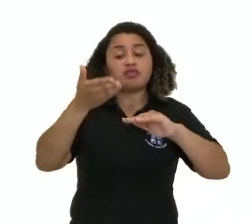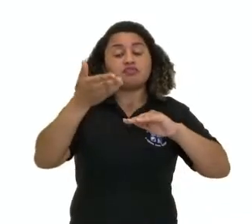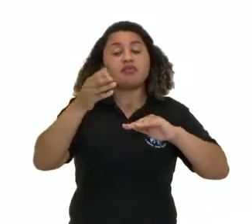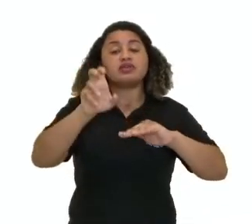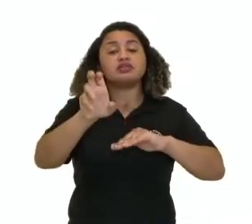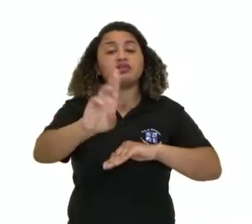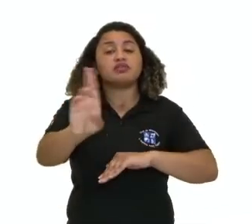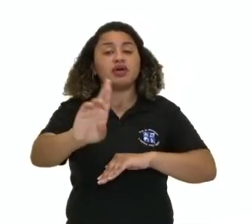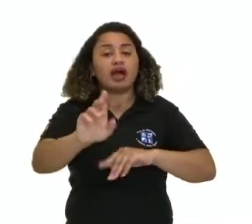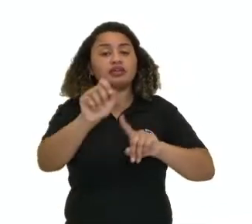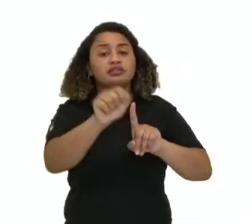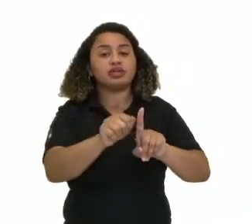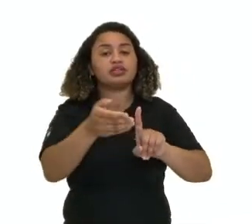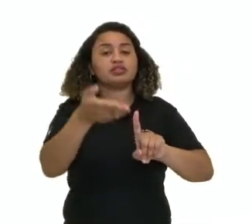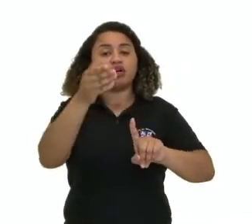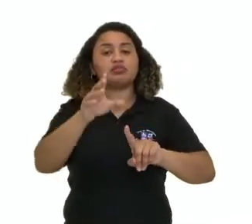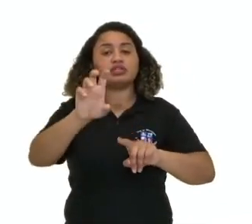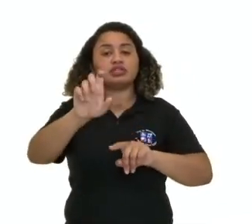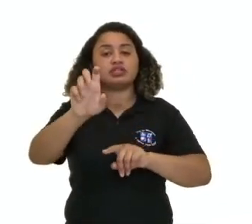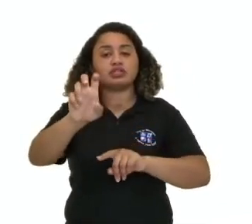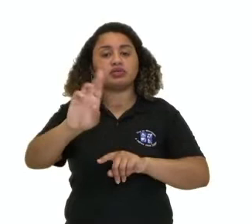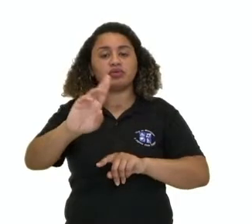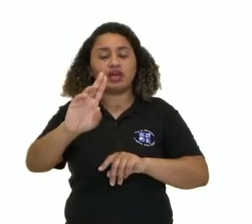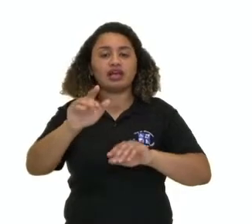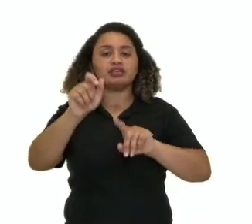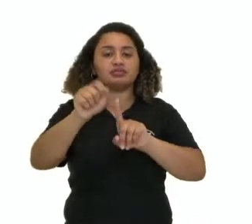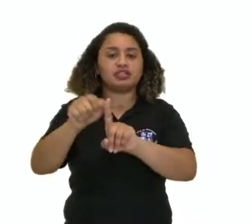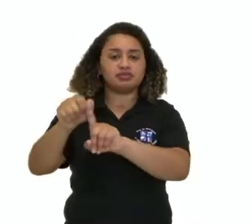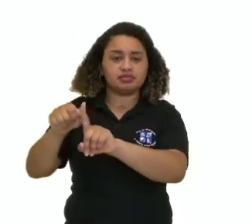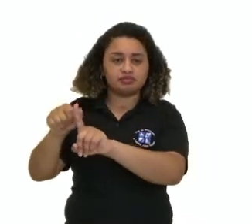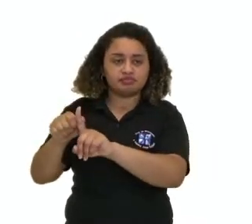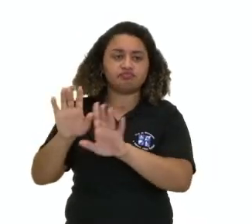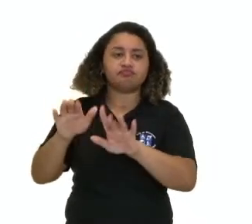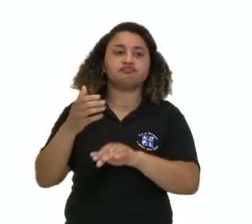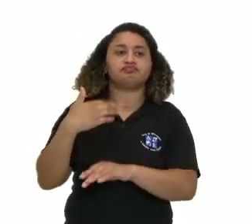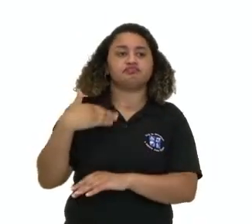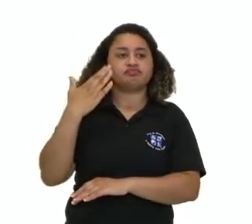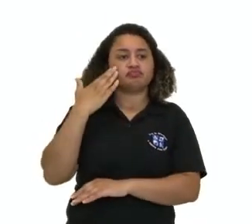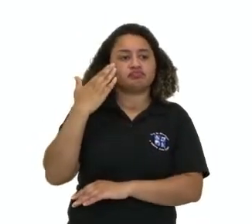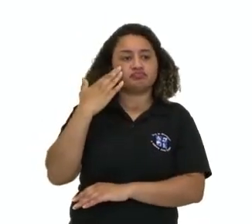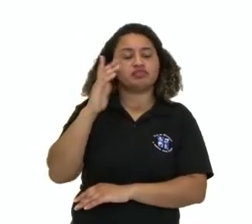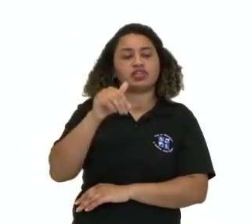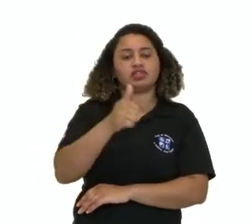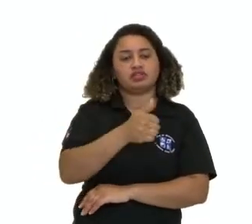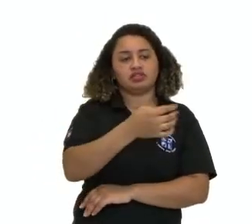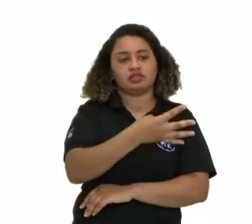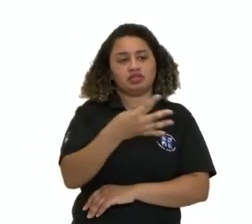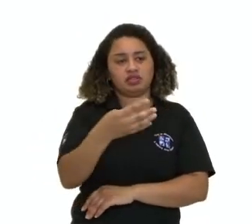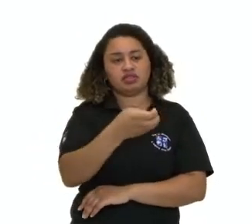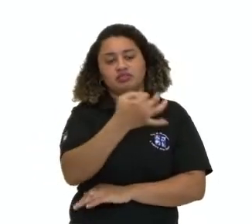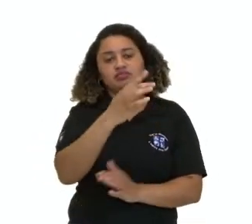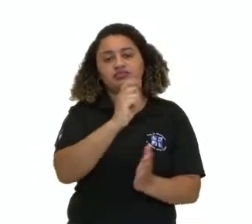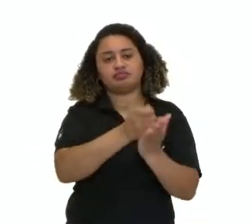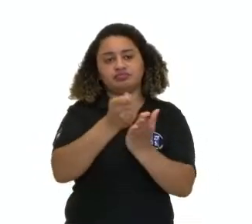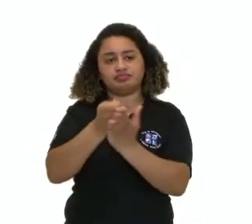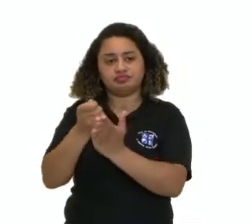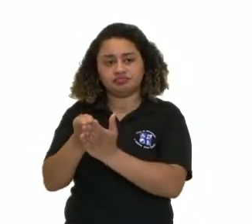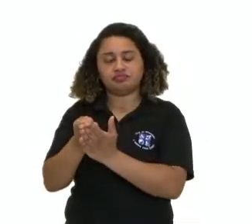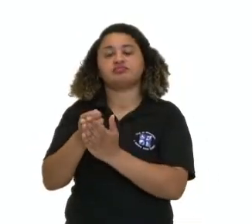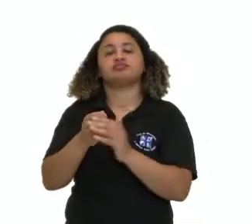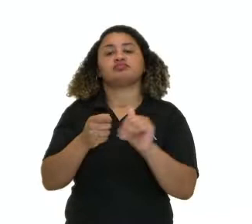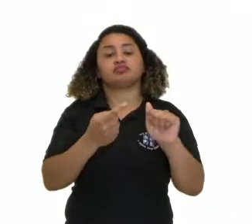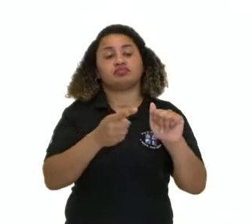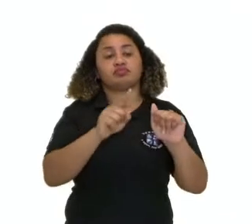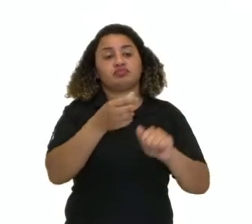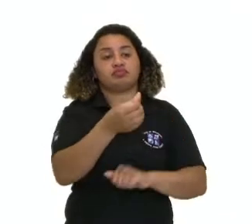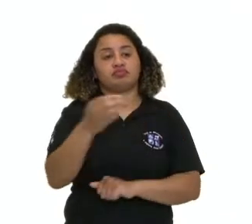mês. Então, nós temos que o meu N é 144, número de parcelas que eu vou pagar. O meu A1 é 600, minha